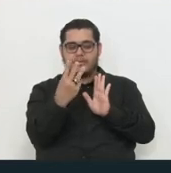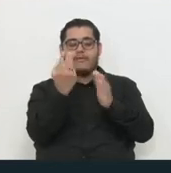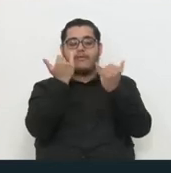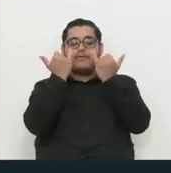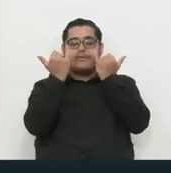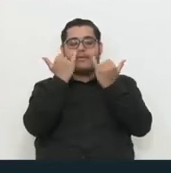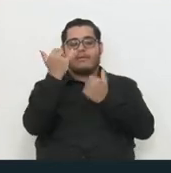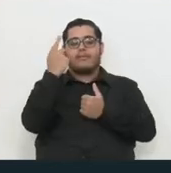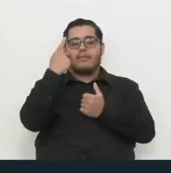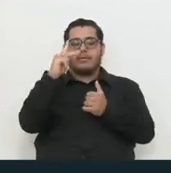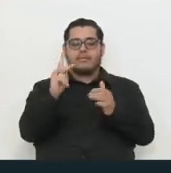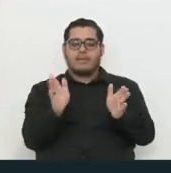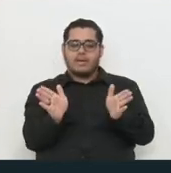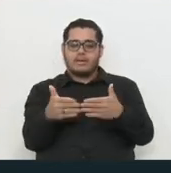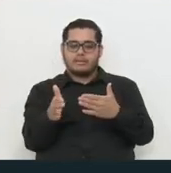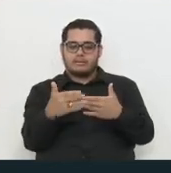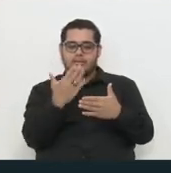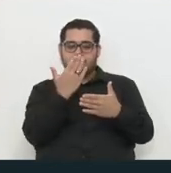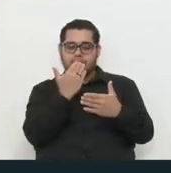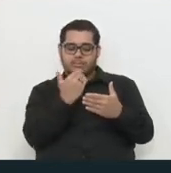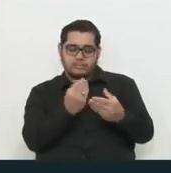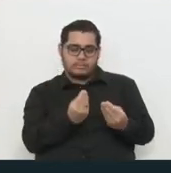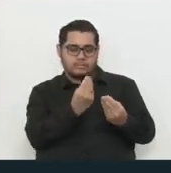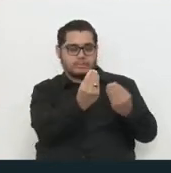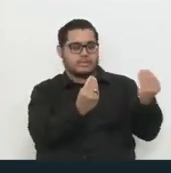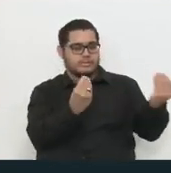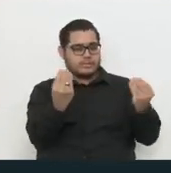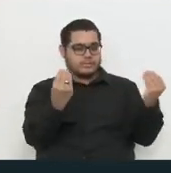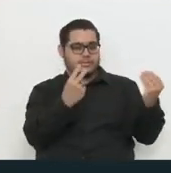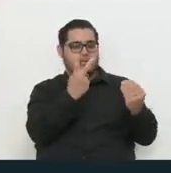na prefeitura dos exercícios de 2017 a 2022